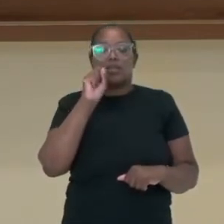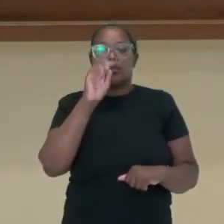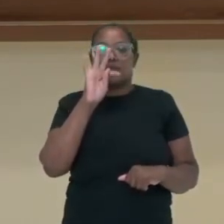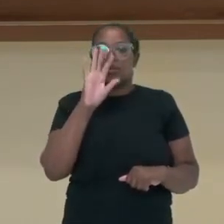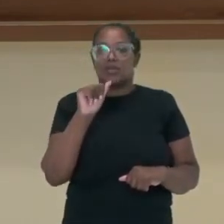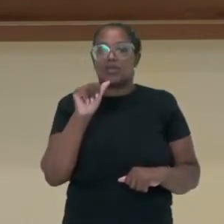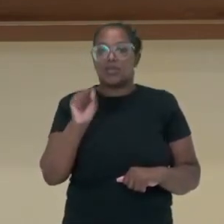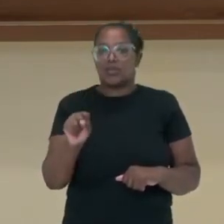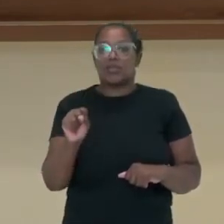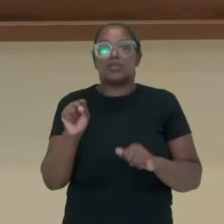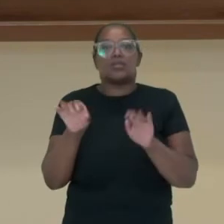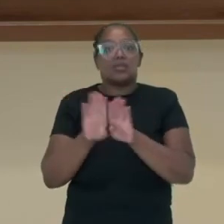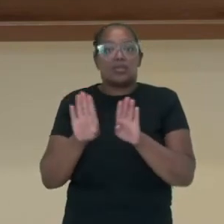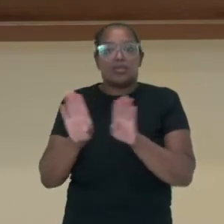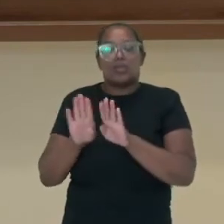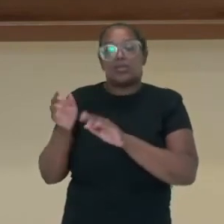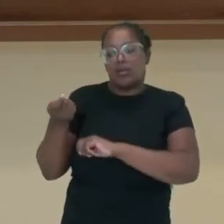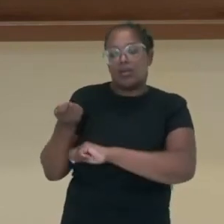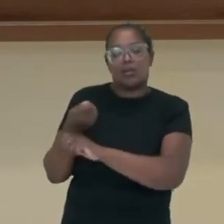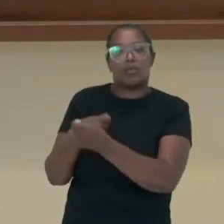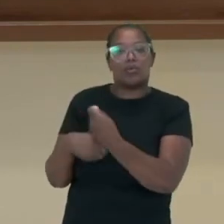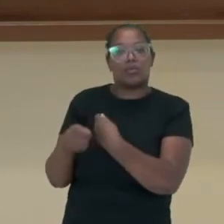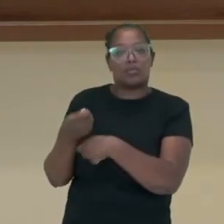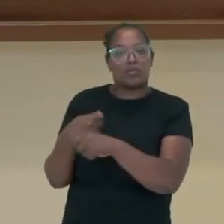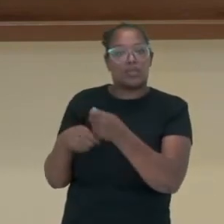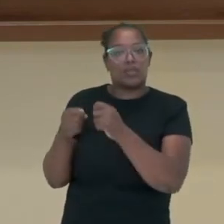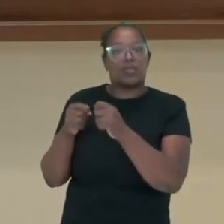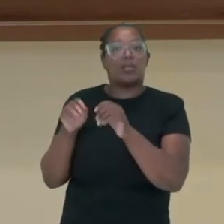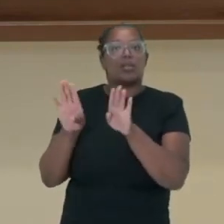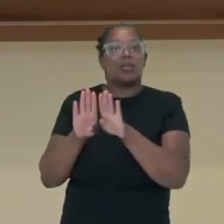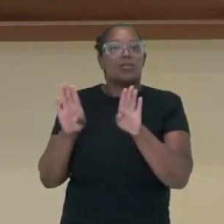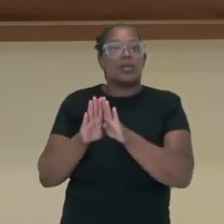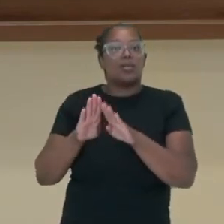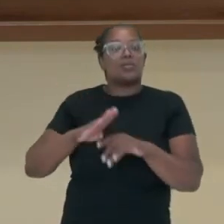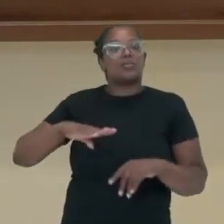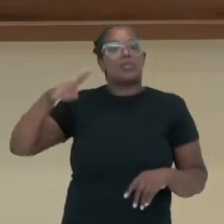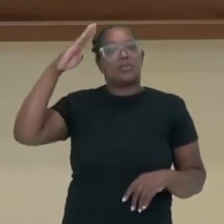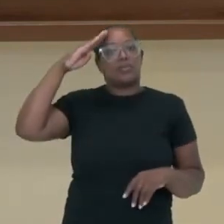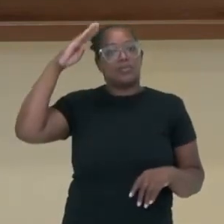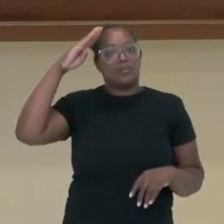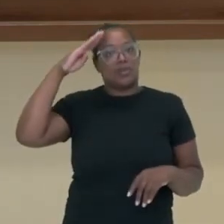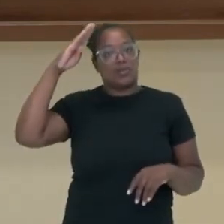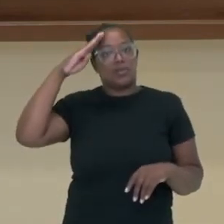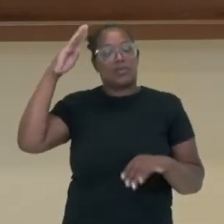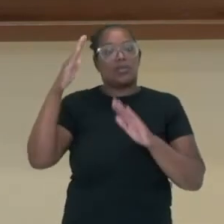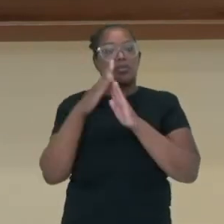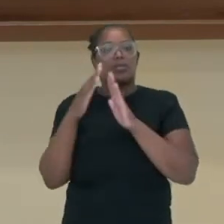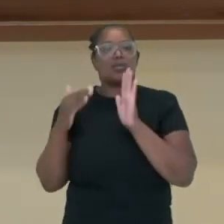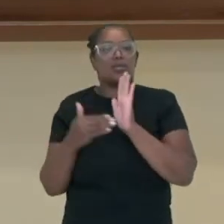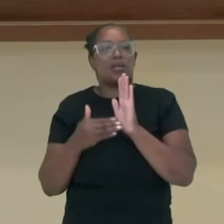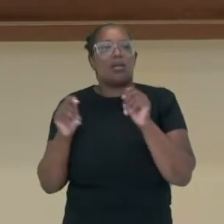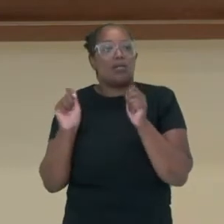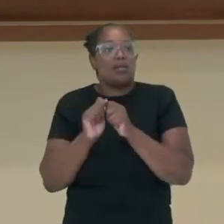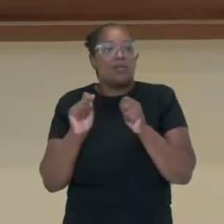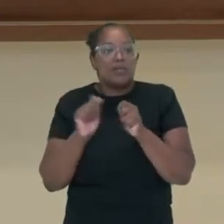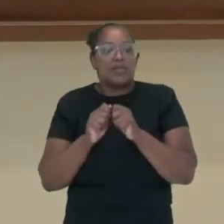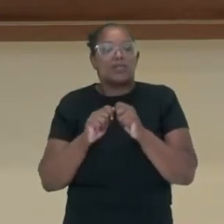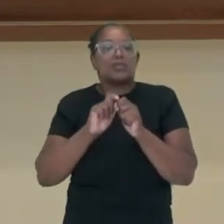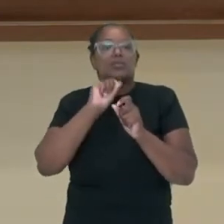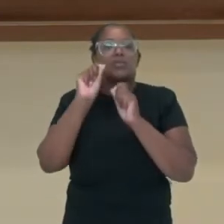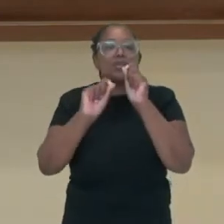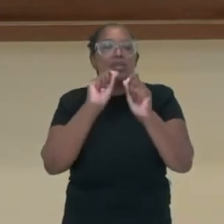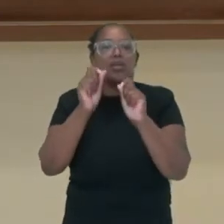econômica, também baseado na estrutura militar da corrida armamentista. Isso fez com que,